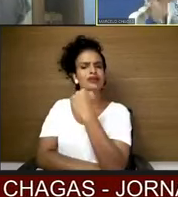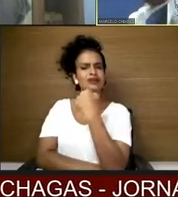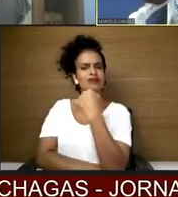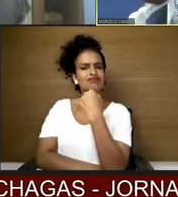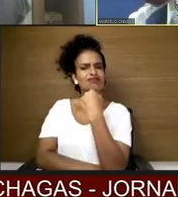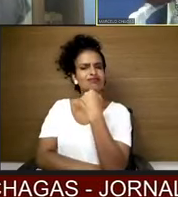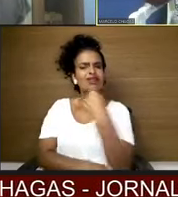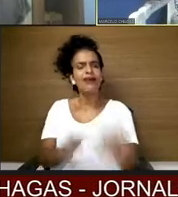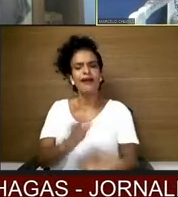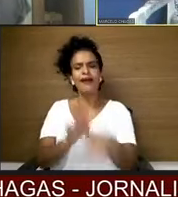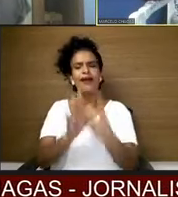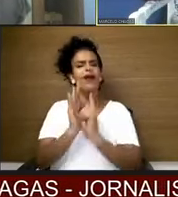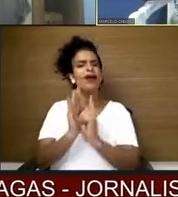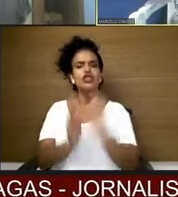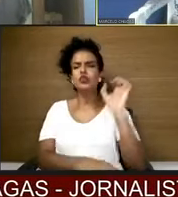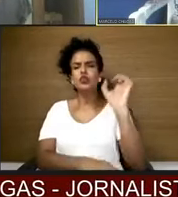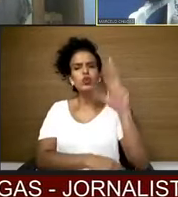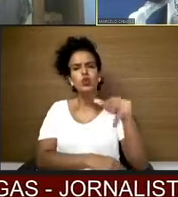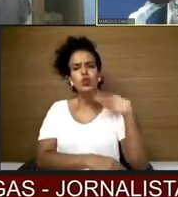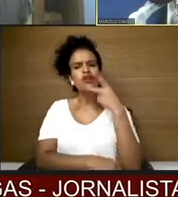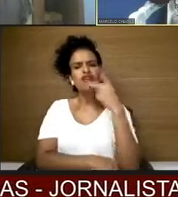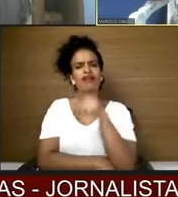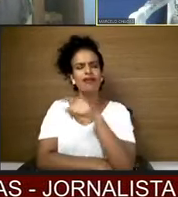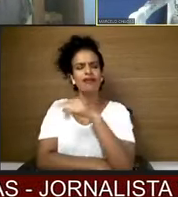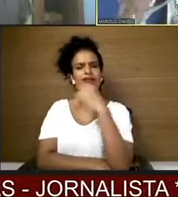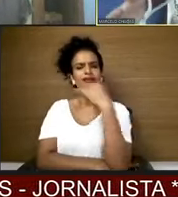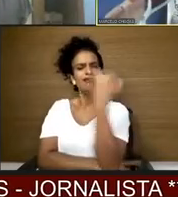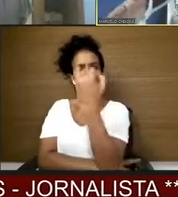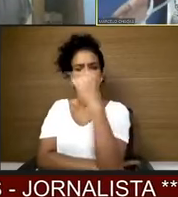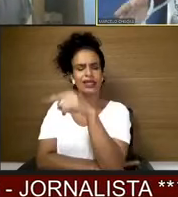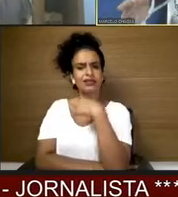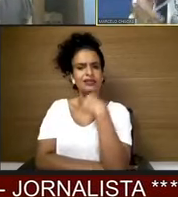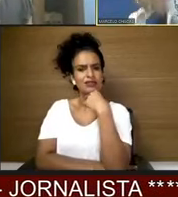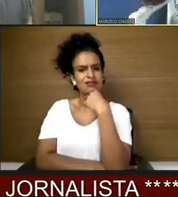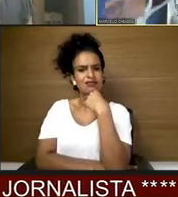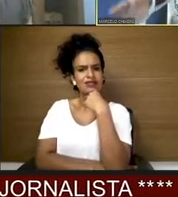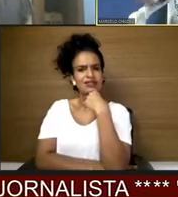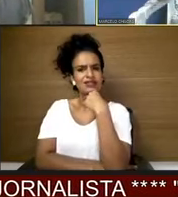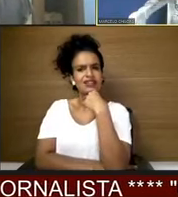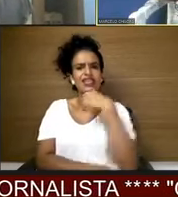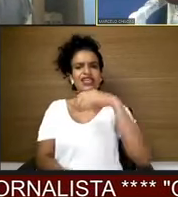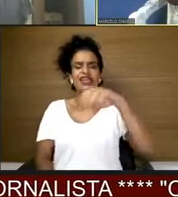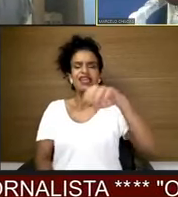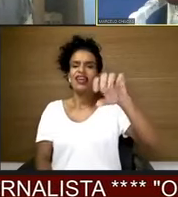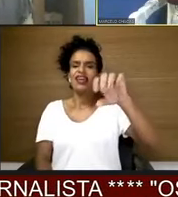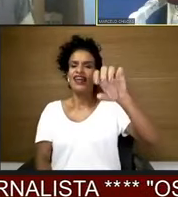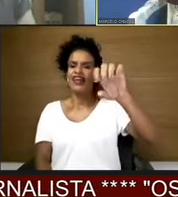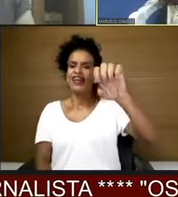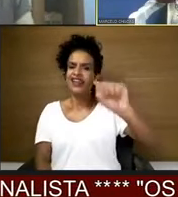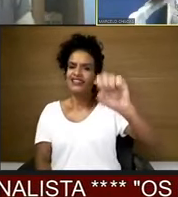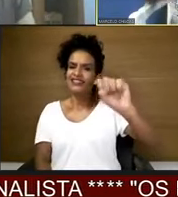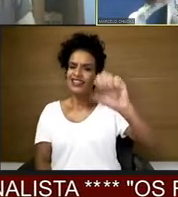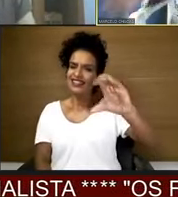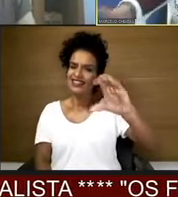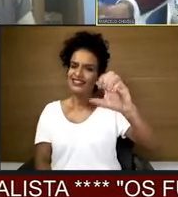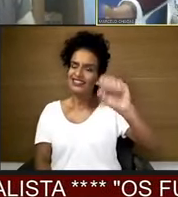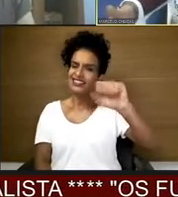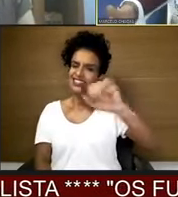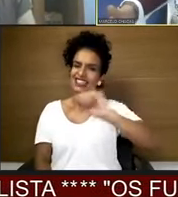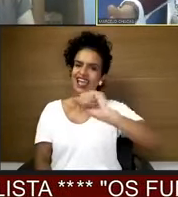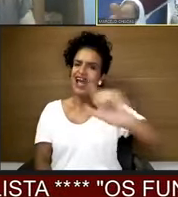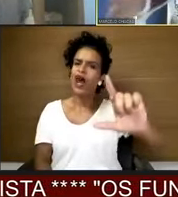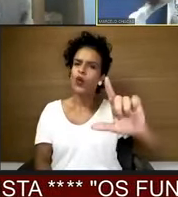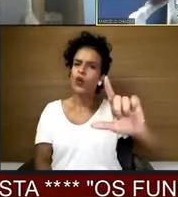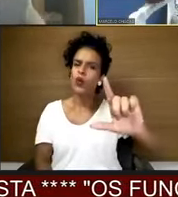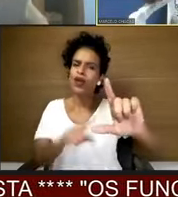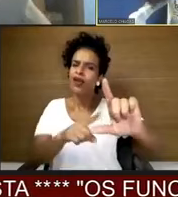houve essencialidade para mim, estou dizendo na etimologia da palavra, se é essencial ou importante. Se é importante, se